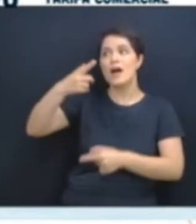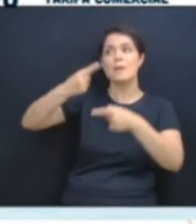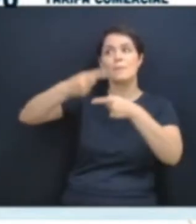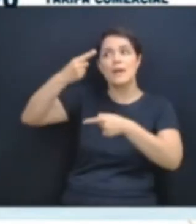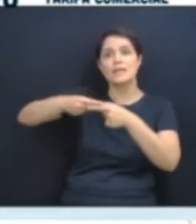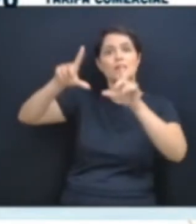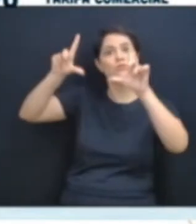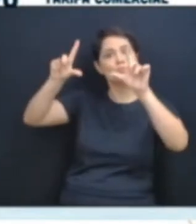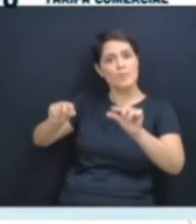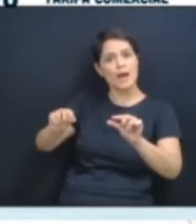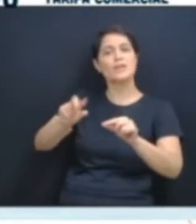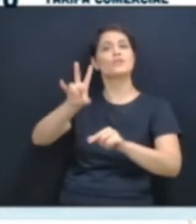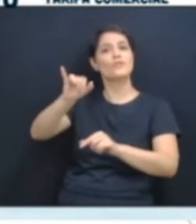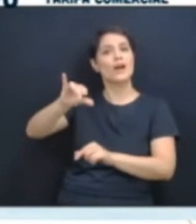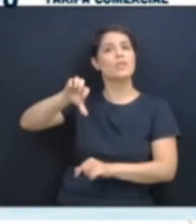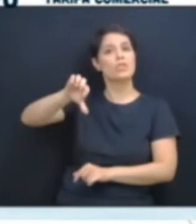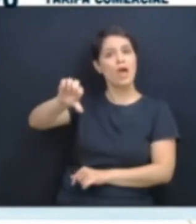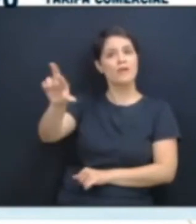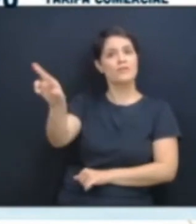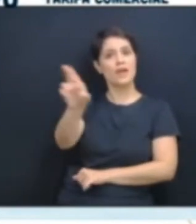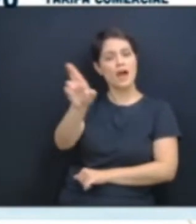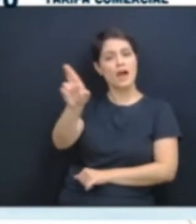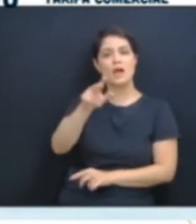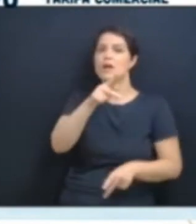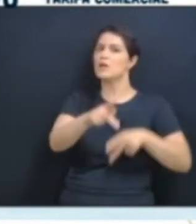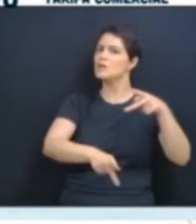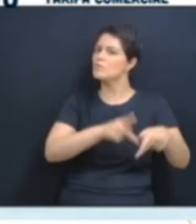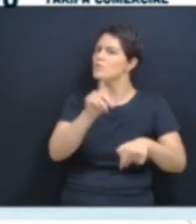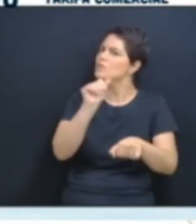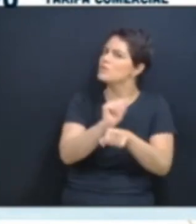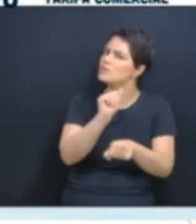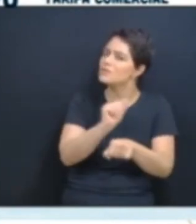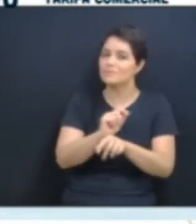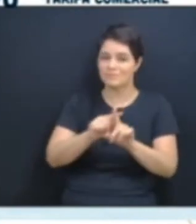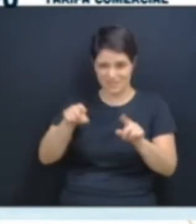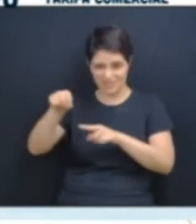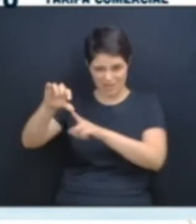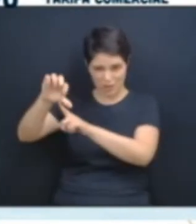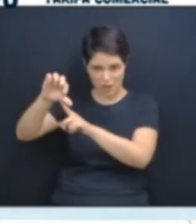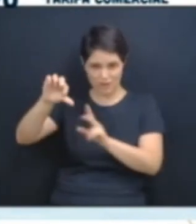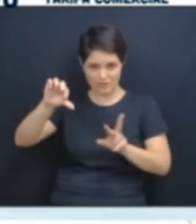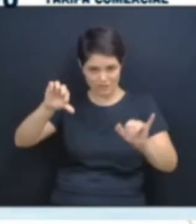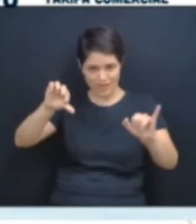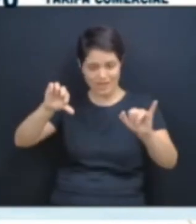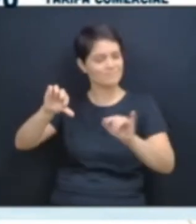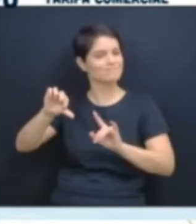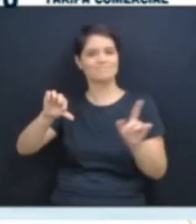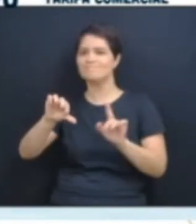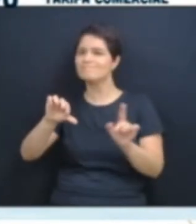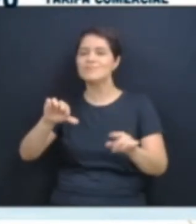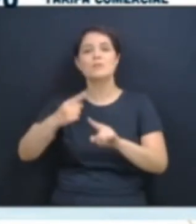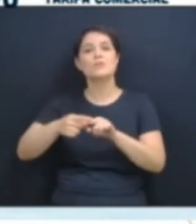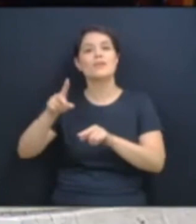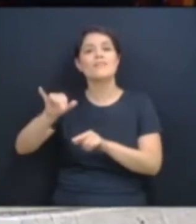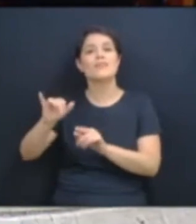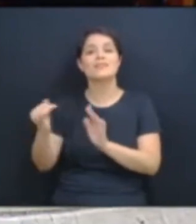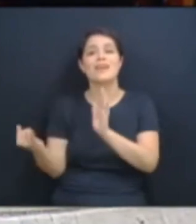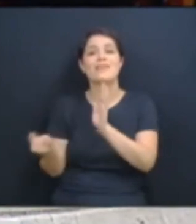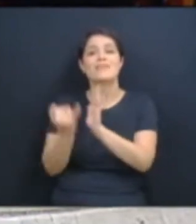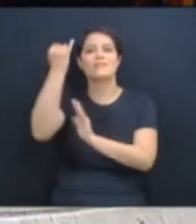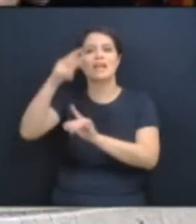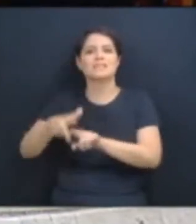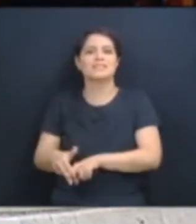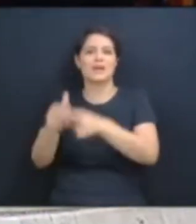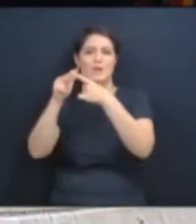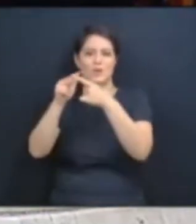pessoas pensam. Na verdade, não é, porque esse número vai ser corrigido pela inflação. O resultado do edital vai ser 1 e depois vai ter uma